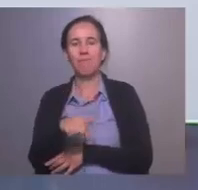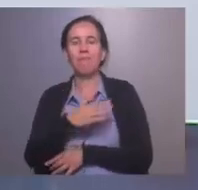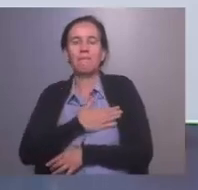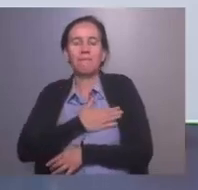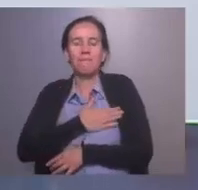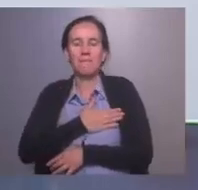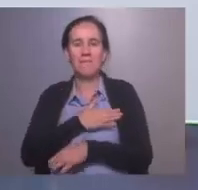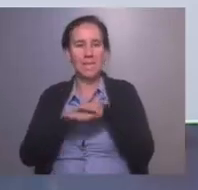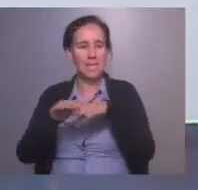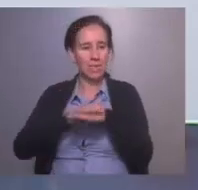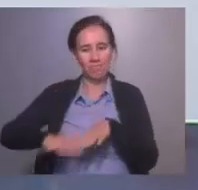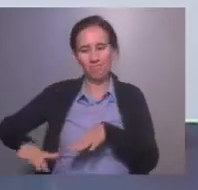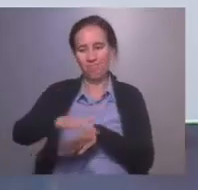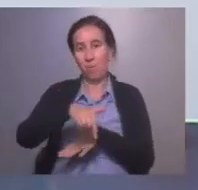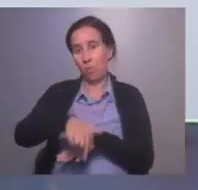que o calendário também